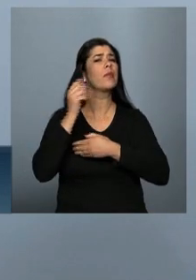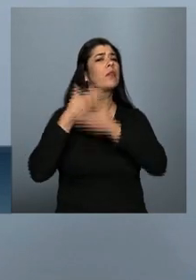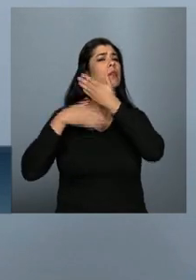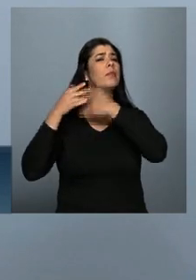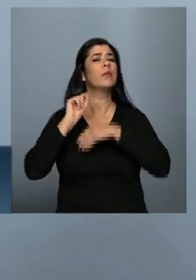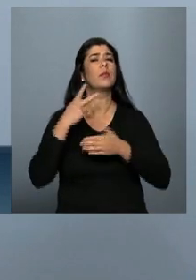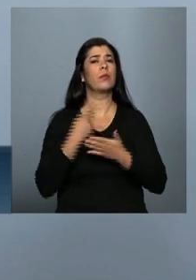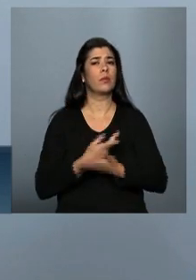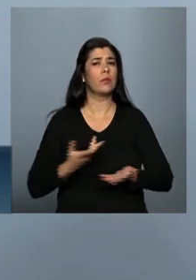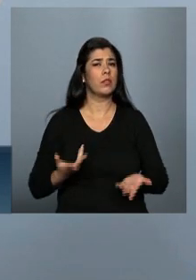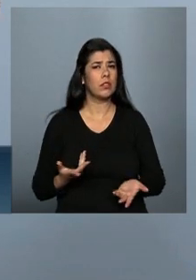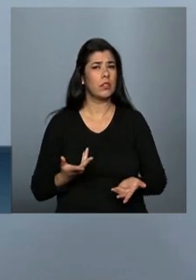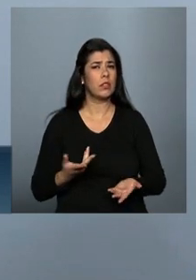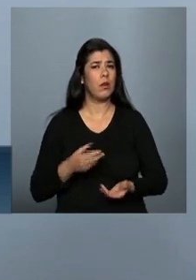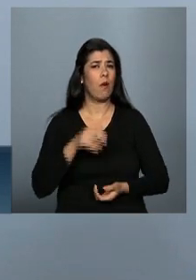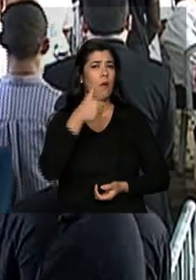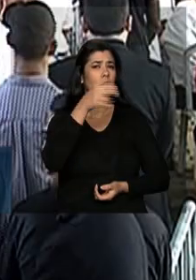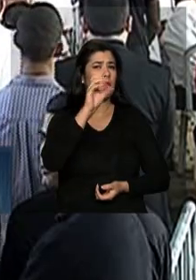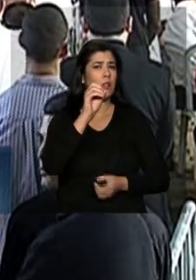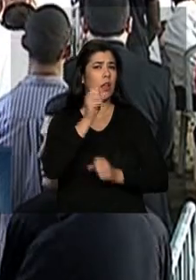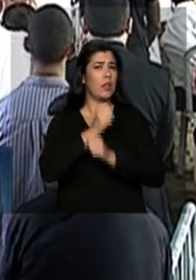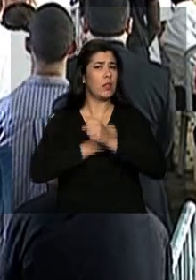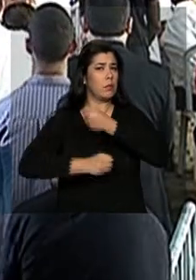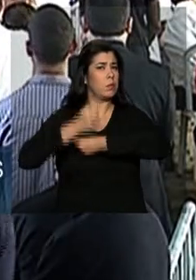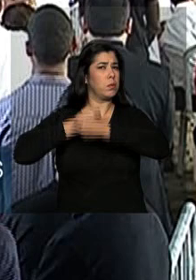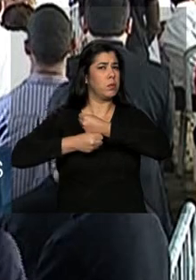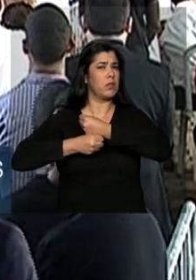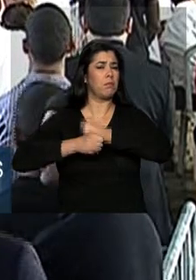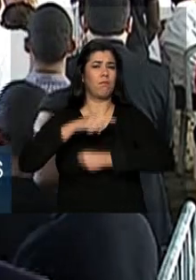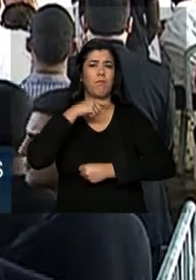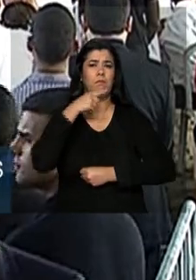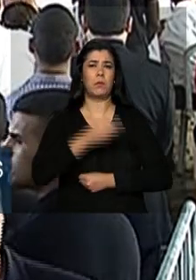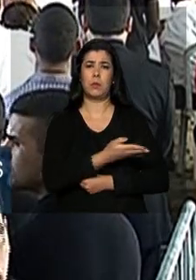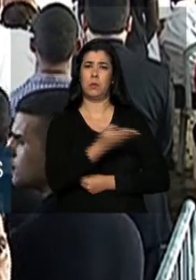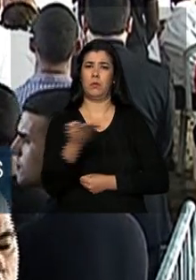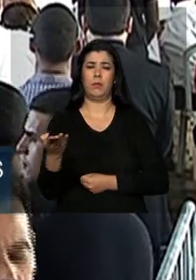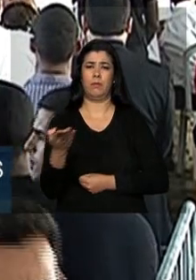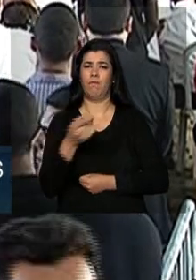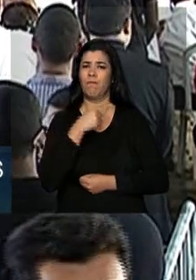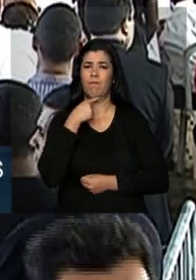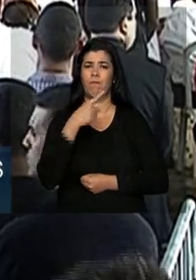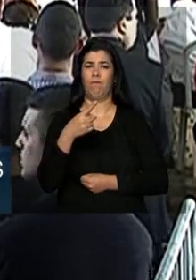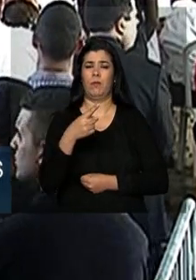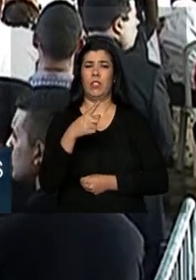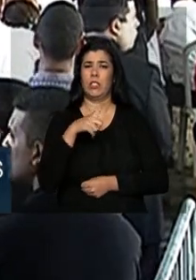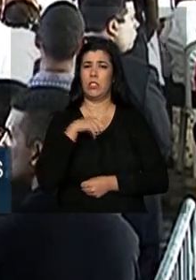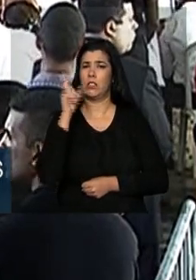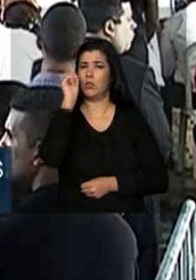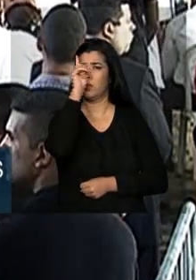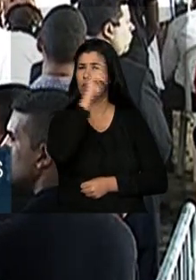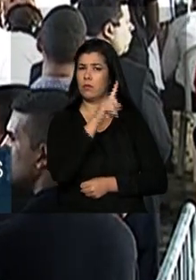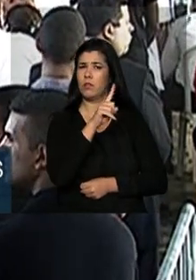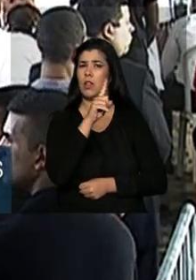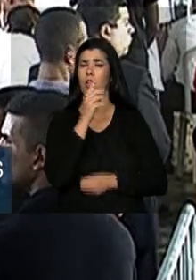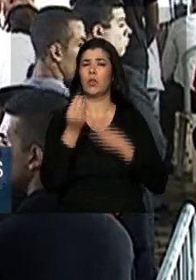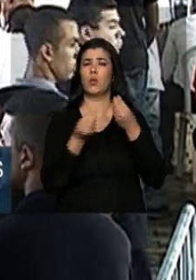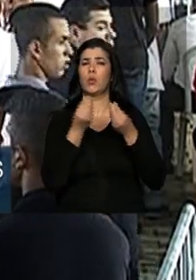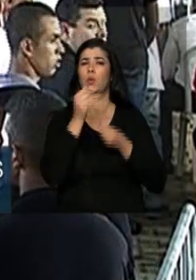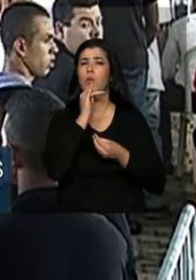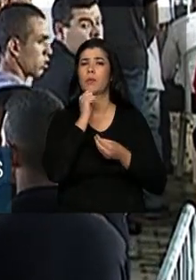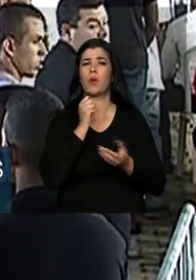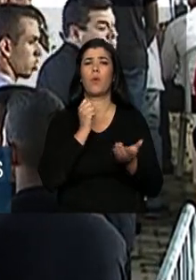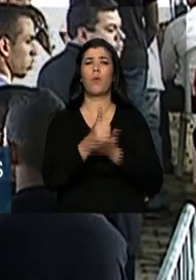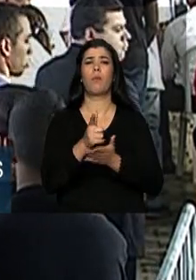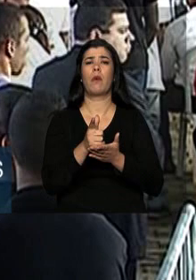há 10 anos atrás, ninguém aqui, ninguém que tivesse dificuldade de conseguir uma